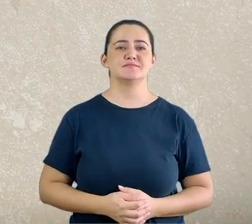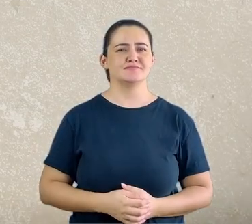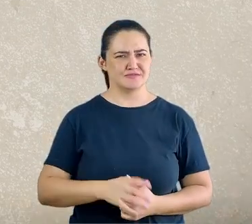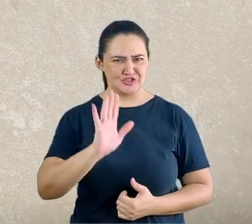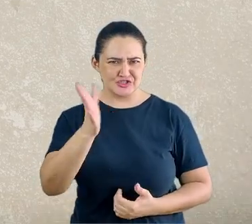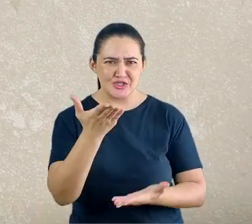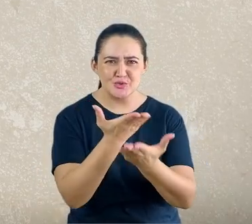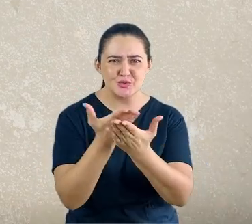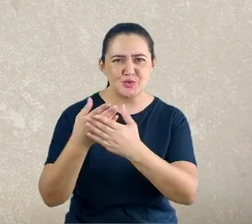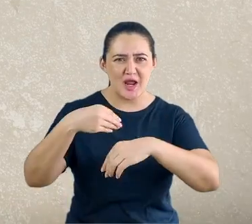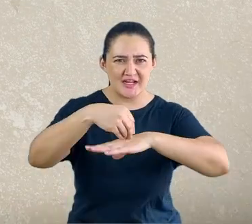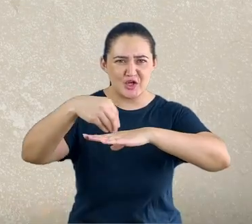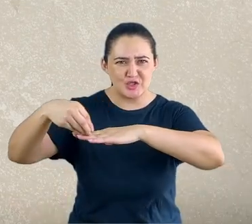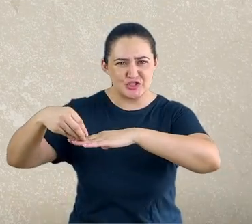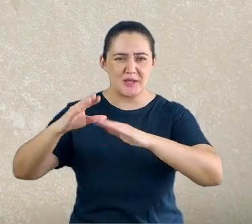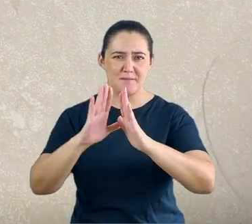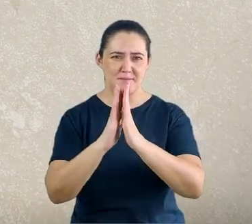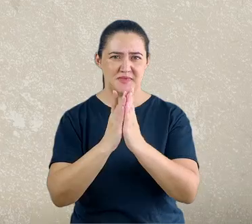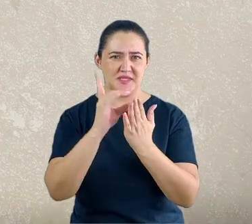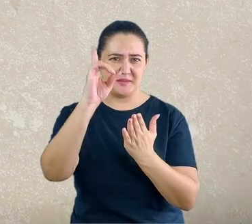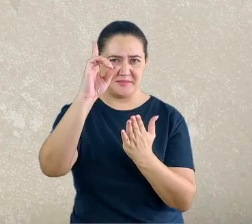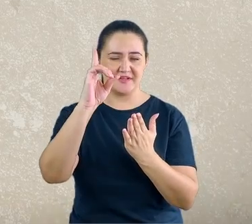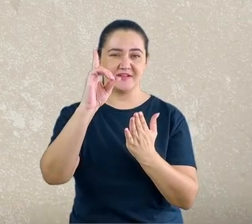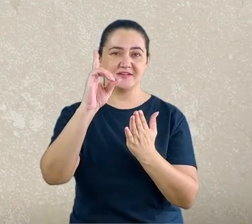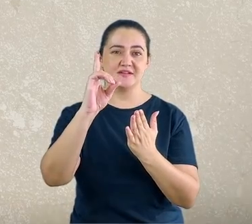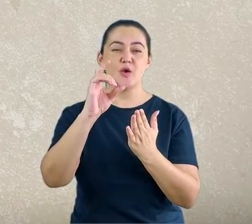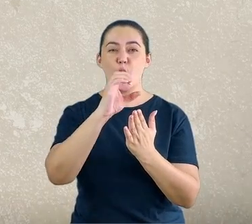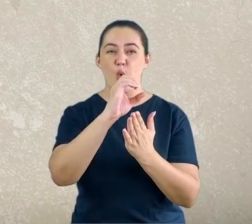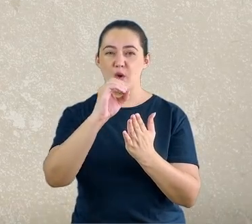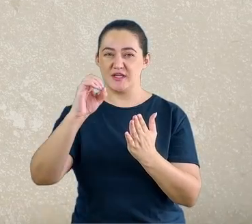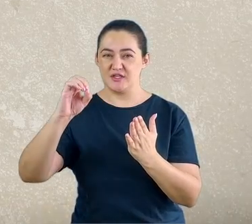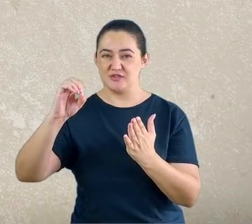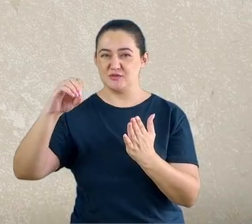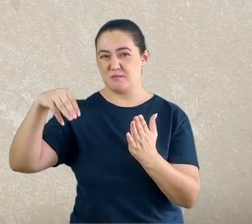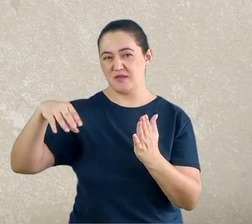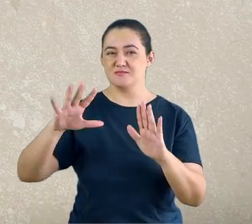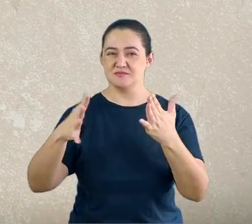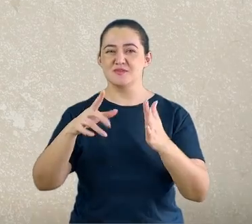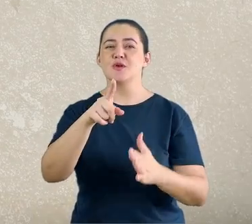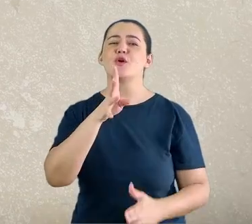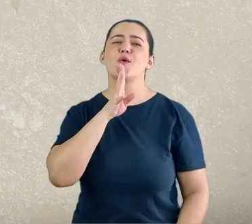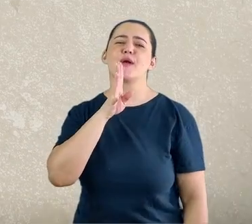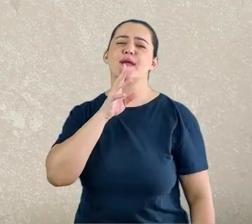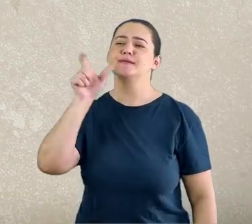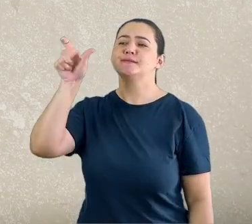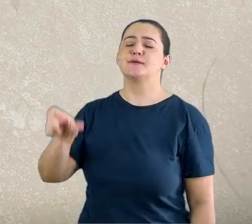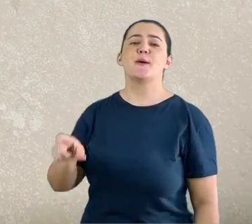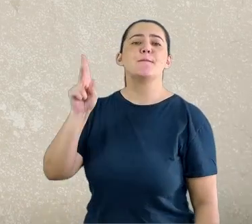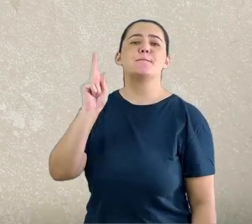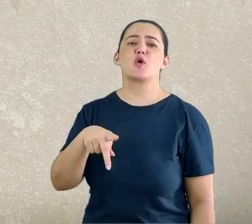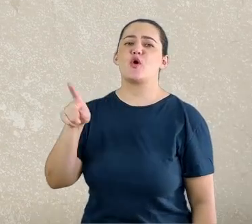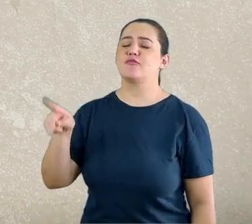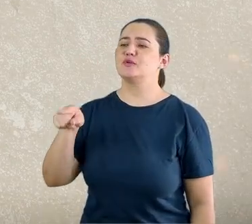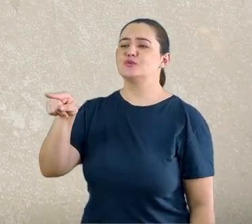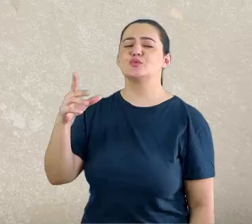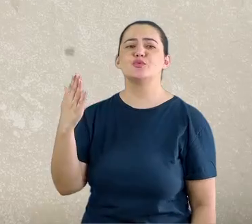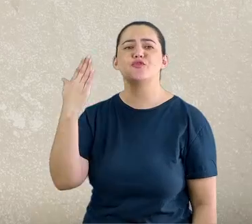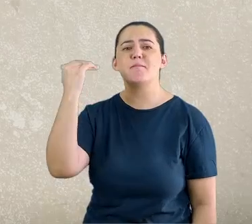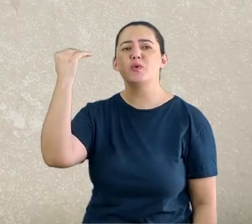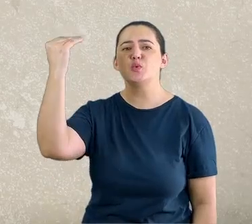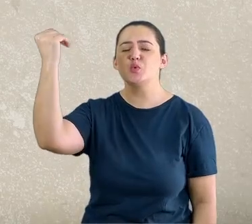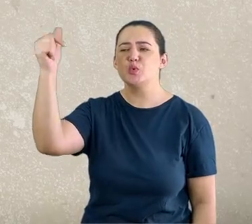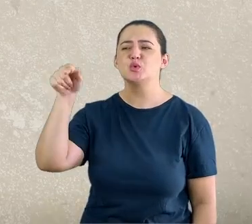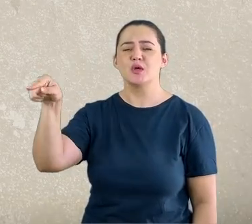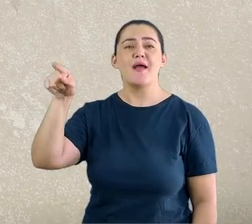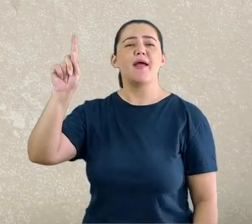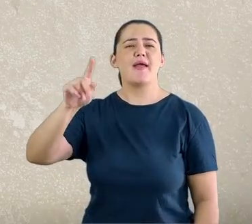arqueologia bíblica ou arqueologia do Oriente Médio, certamente ouviu falar do professor Gabriel Barkay, que é um dos maiores acadêmicos da